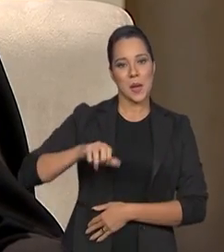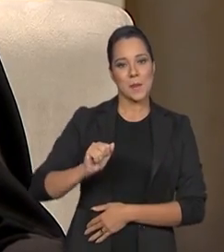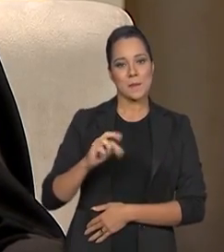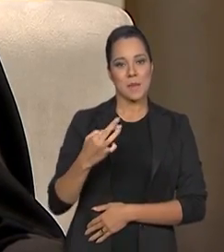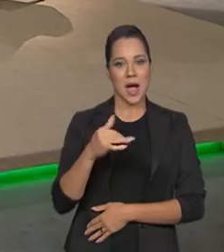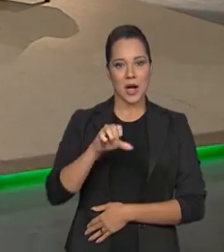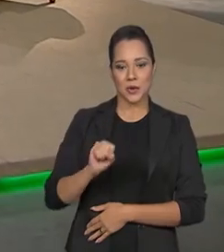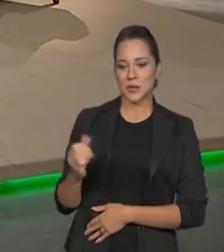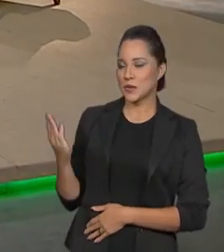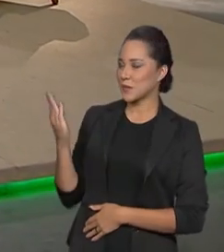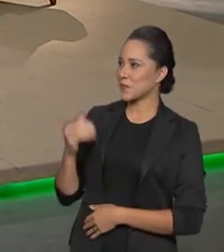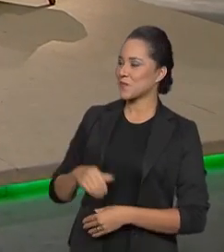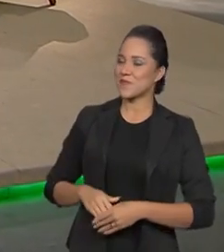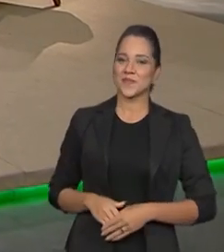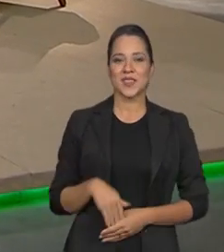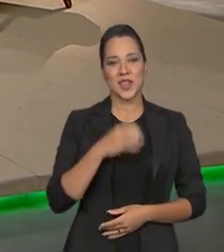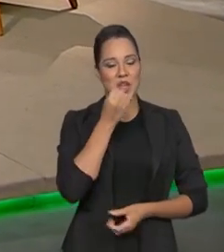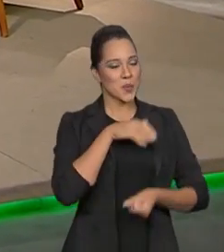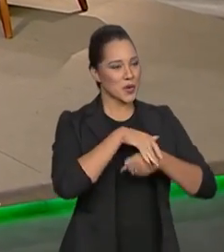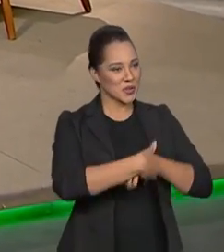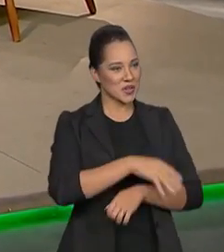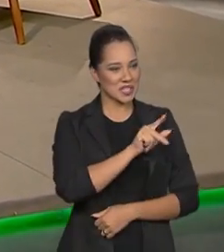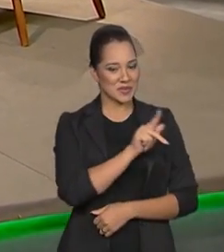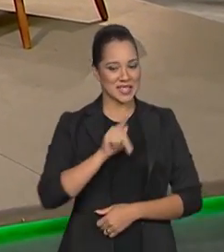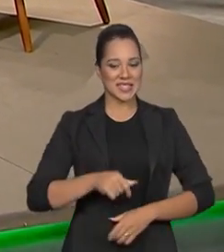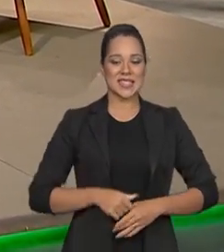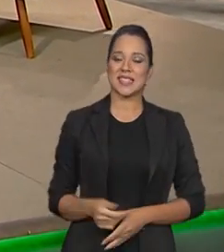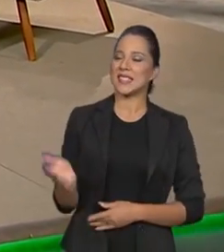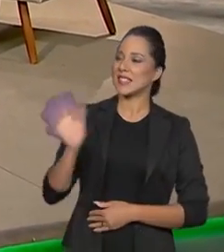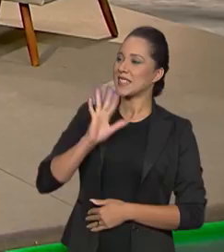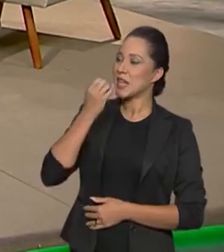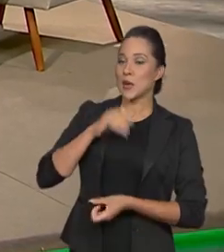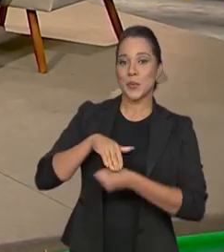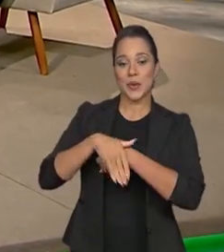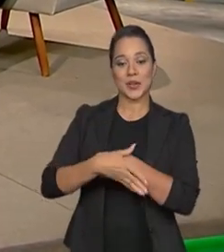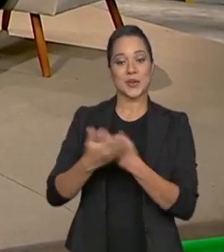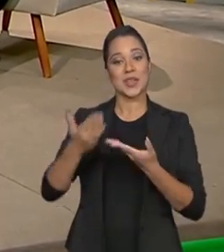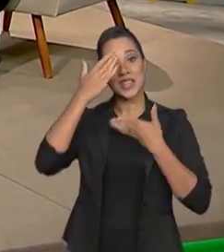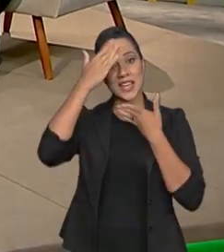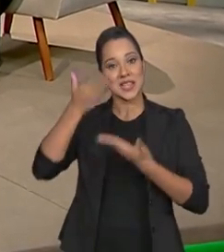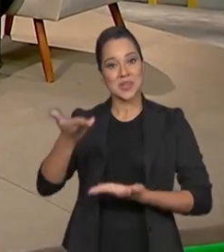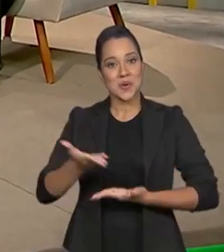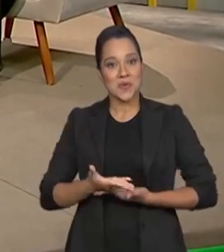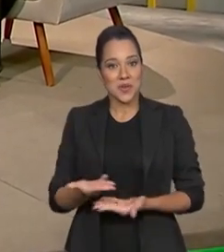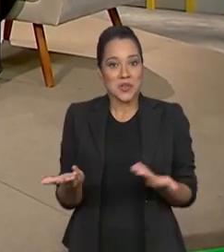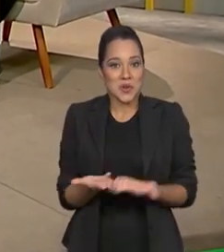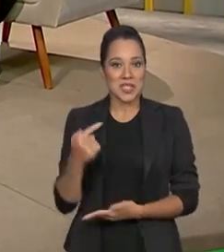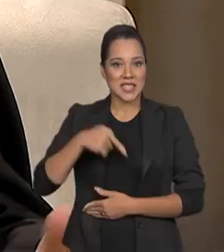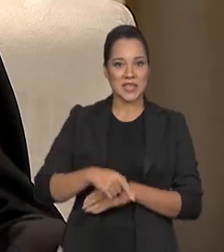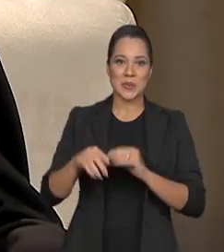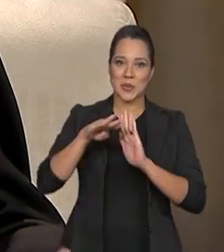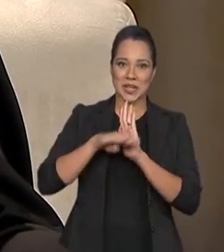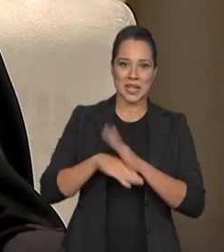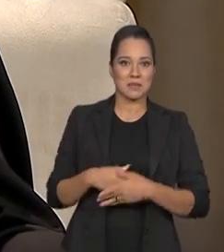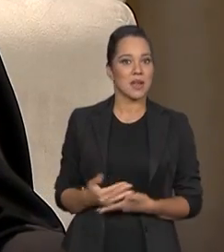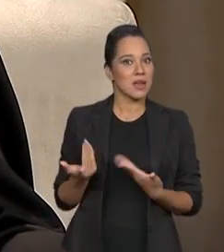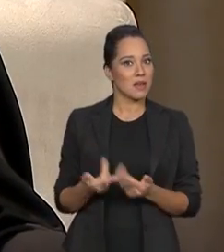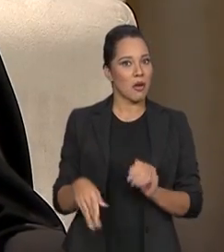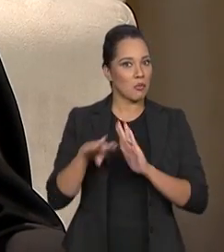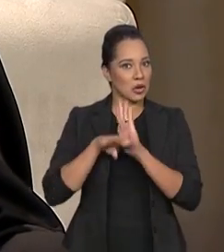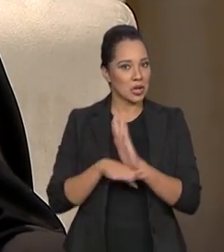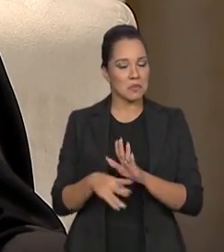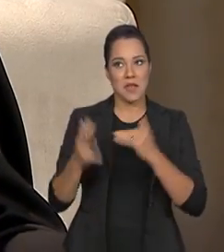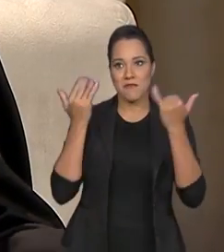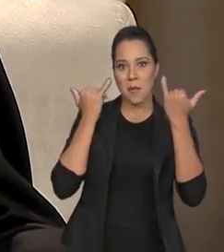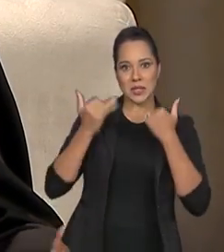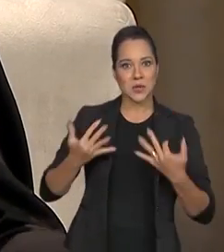Heleno Gerson Boa noite Presidente boa noite Agradeço o convite para estar aqui no Brasil em Pauta que é um programa que